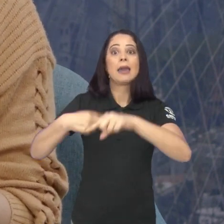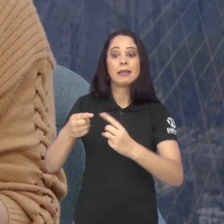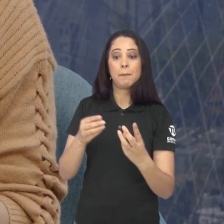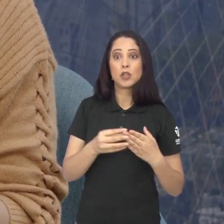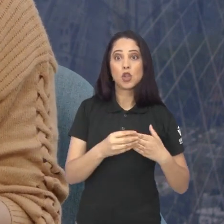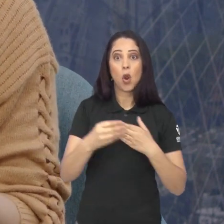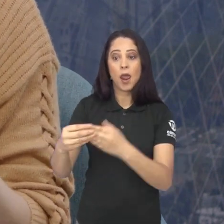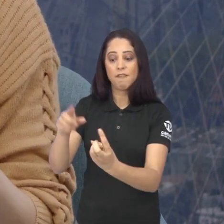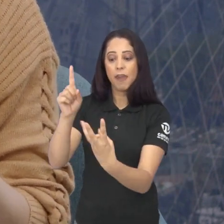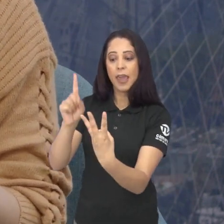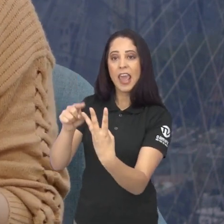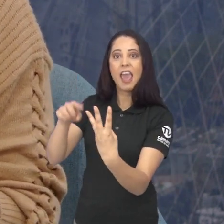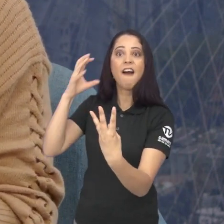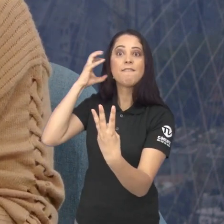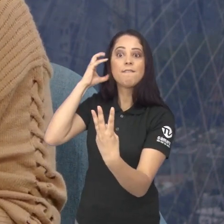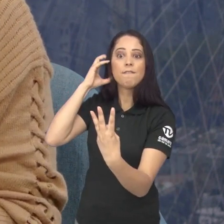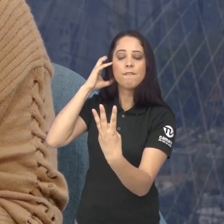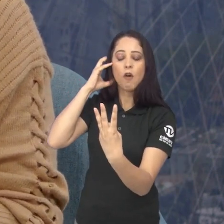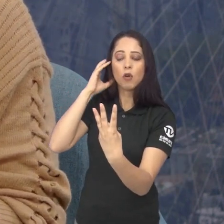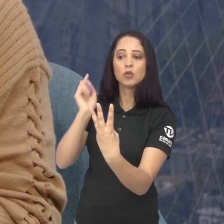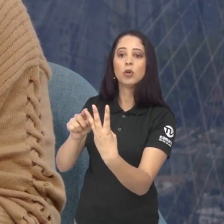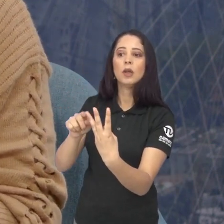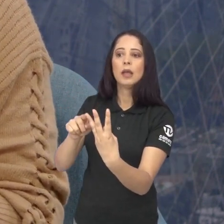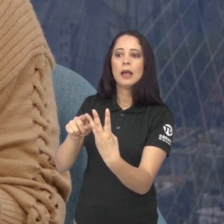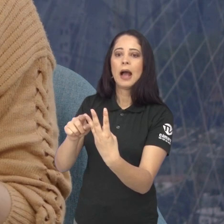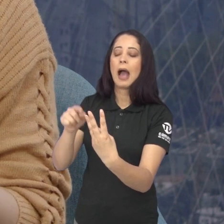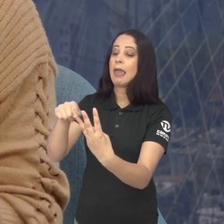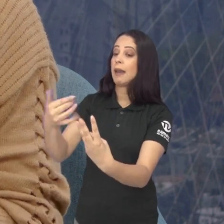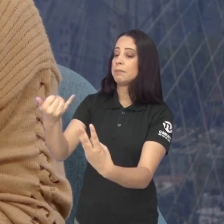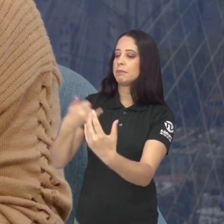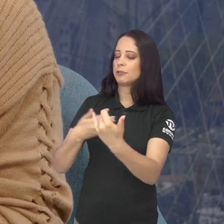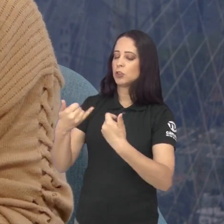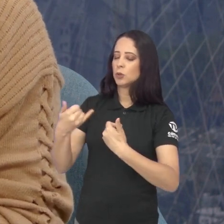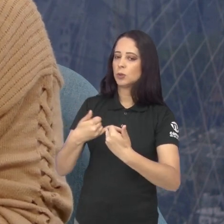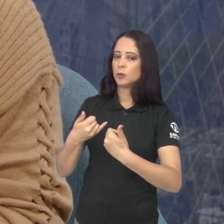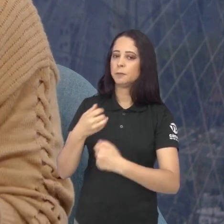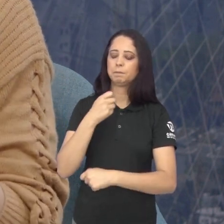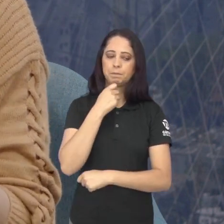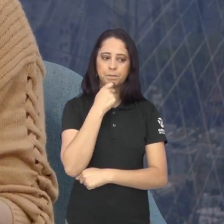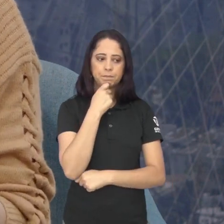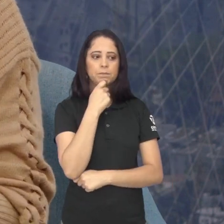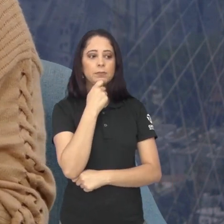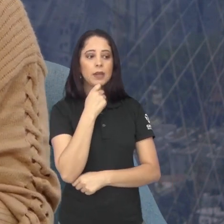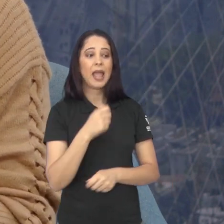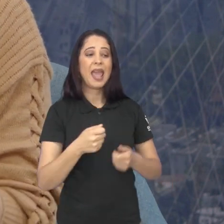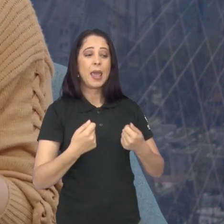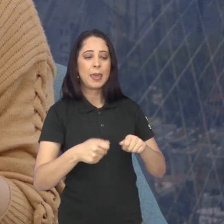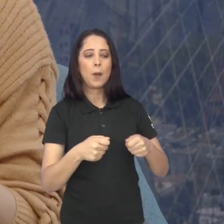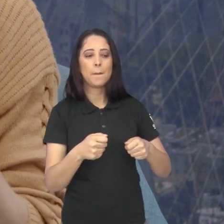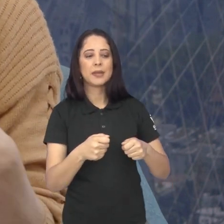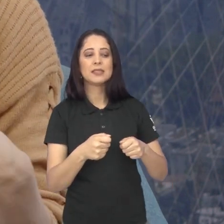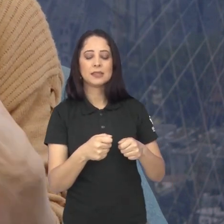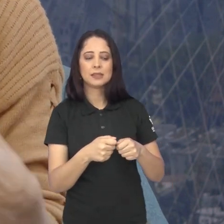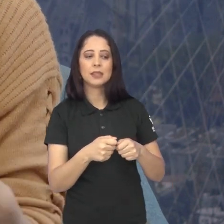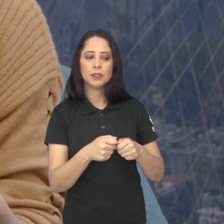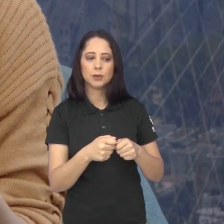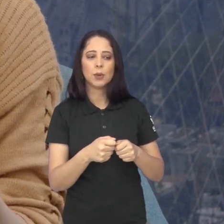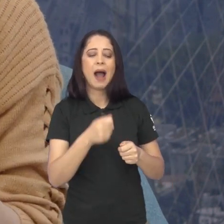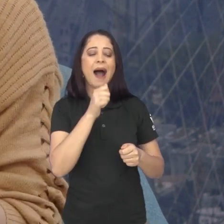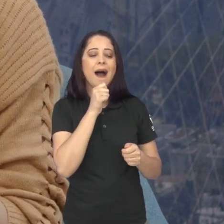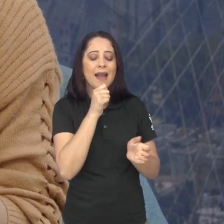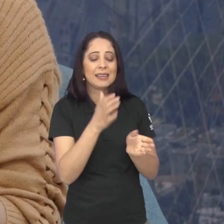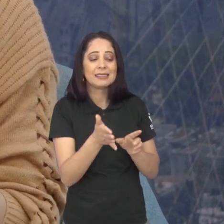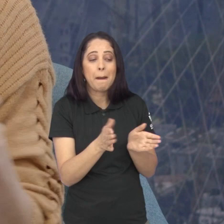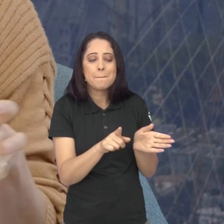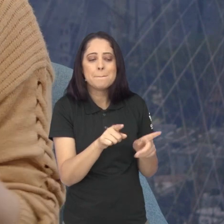profissional, na terceira fono, que aí a gente começou uma avaliação e ela falou assim: olha, realmente eu preciso de alguns dias a